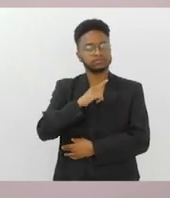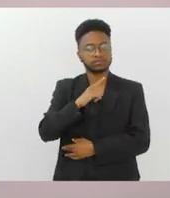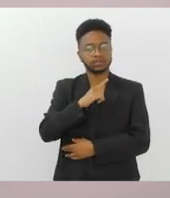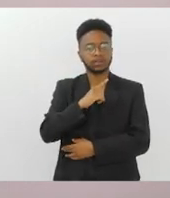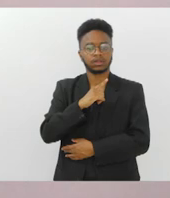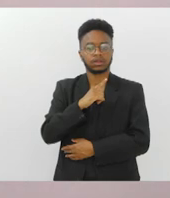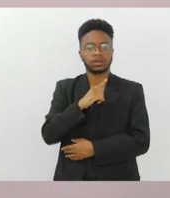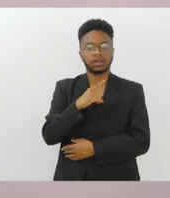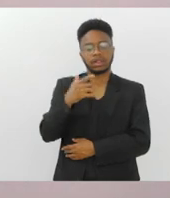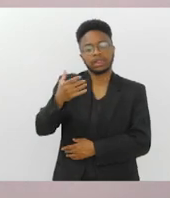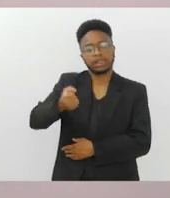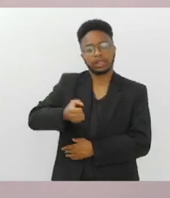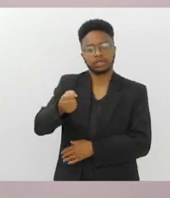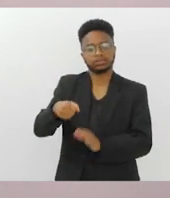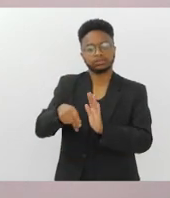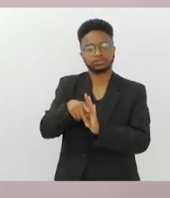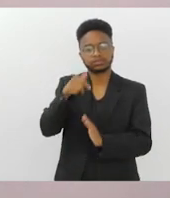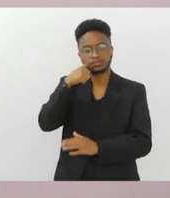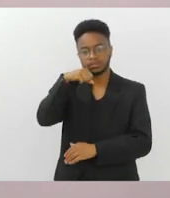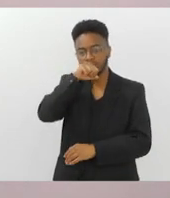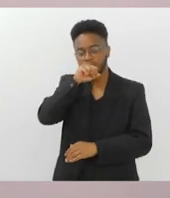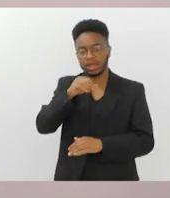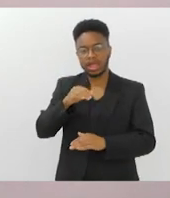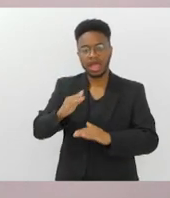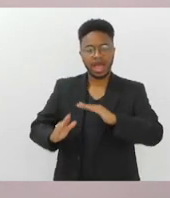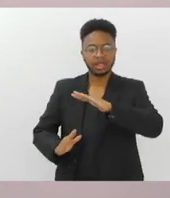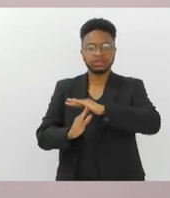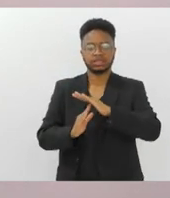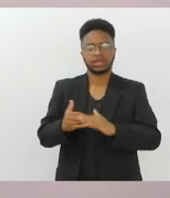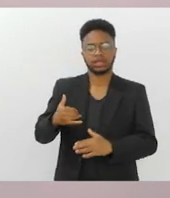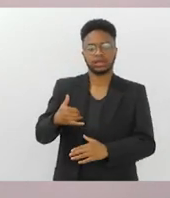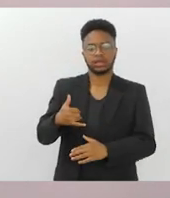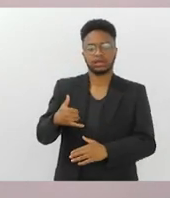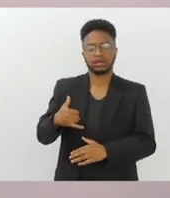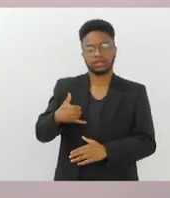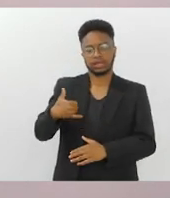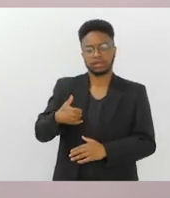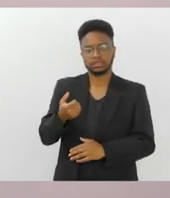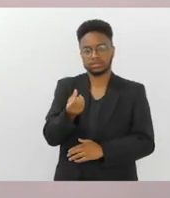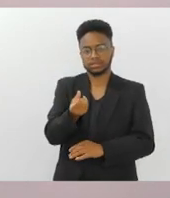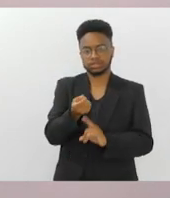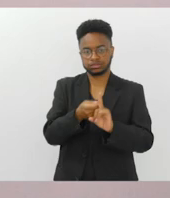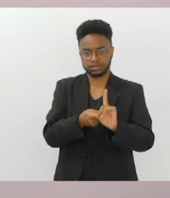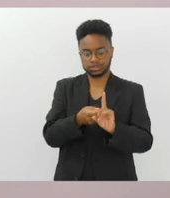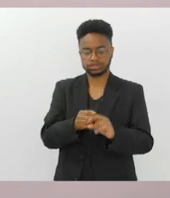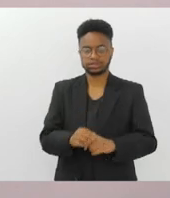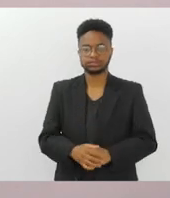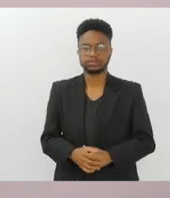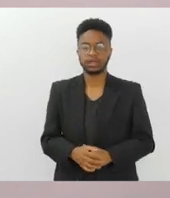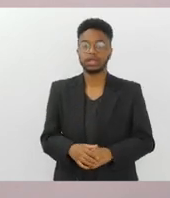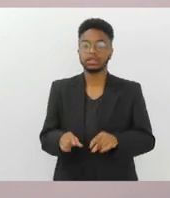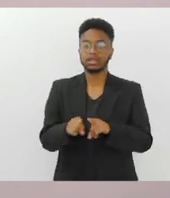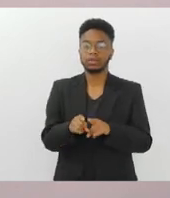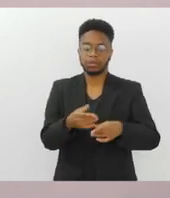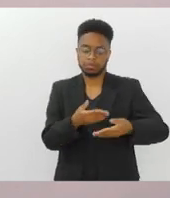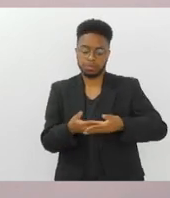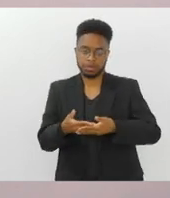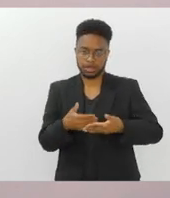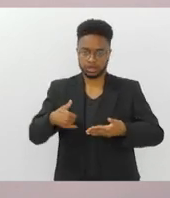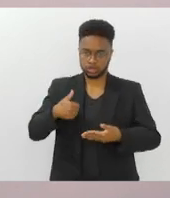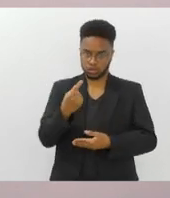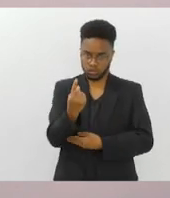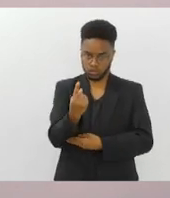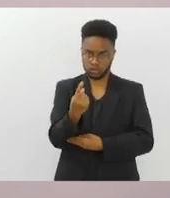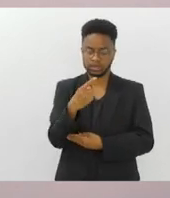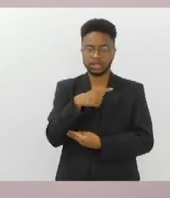exclusivamente leite materno até os 6 meses de idade. Entre os bebês de 1 ano, são